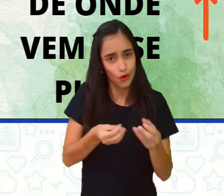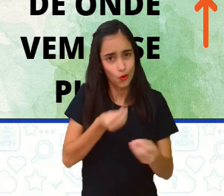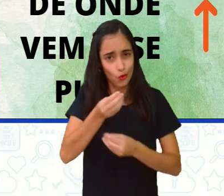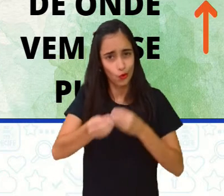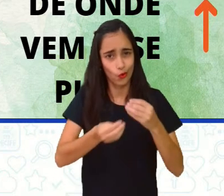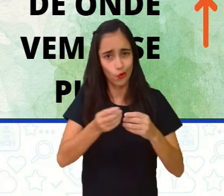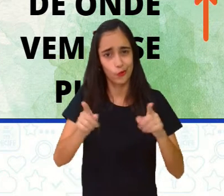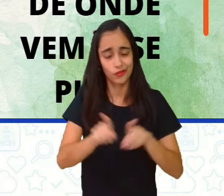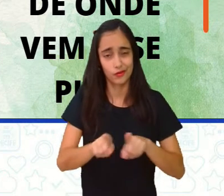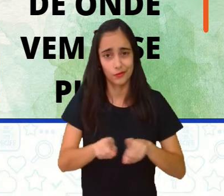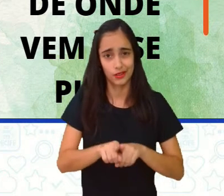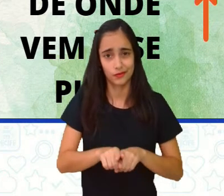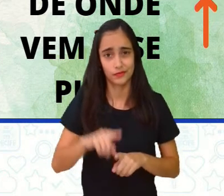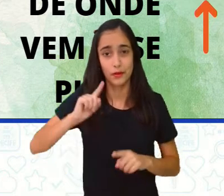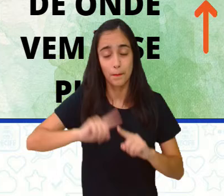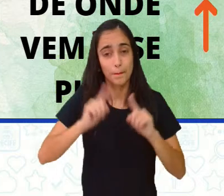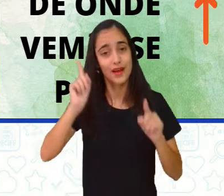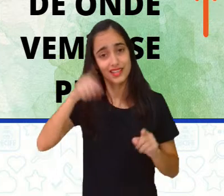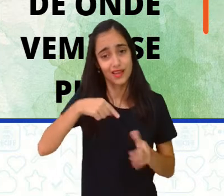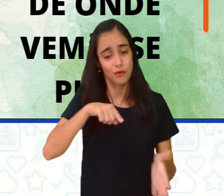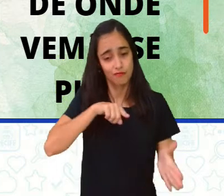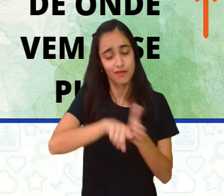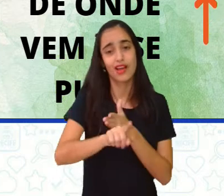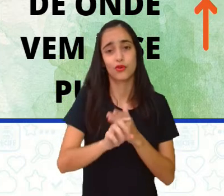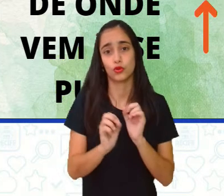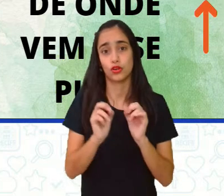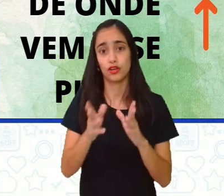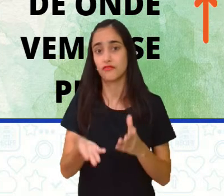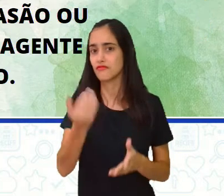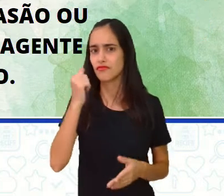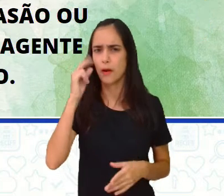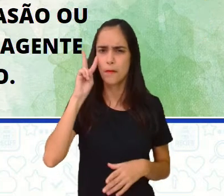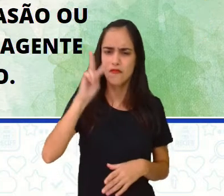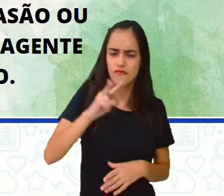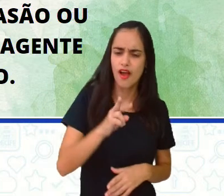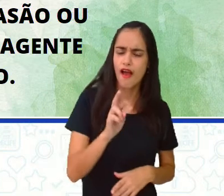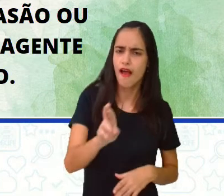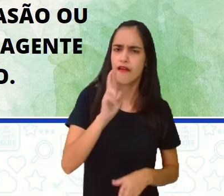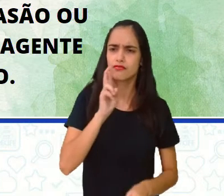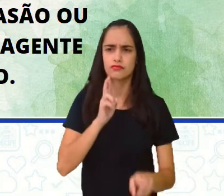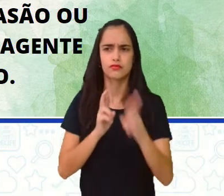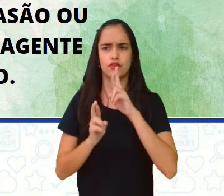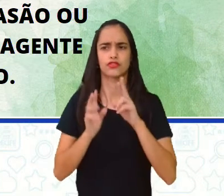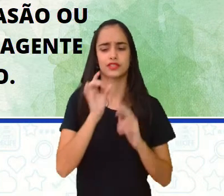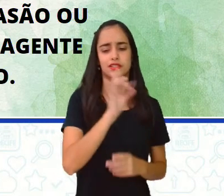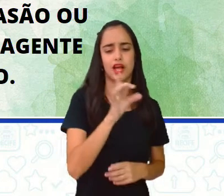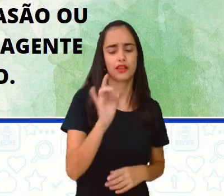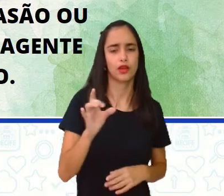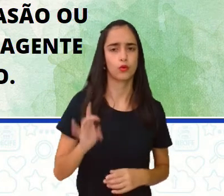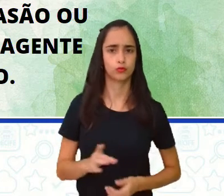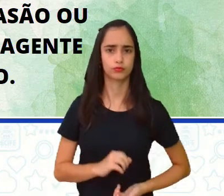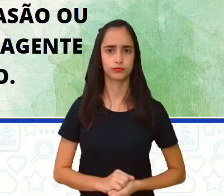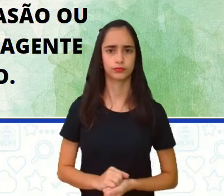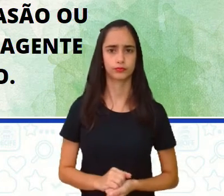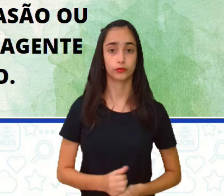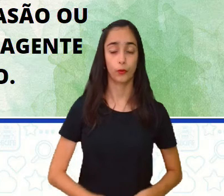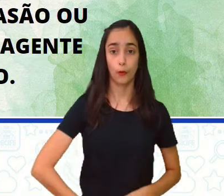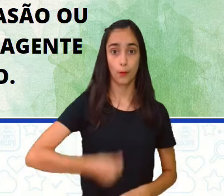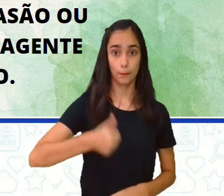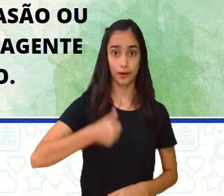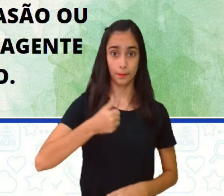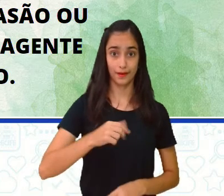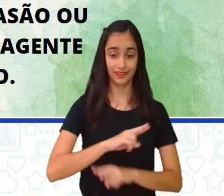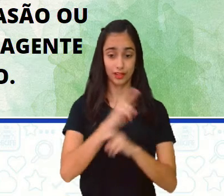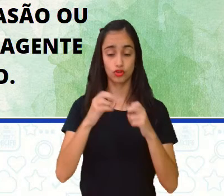é o nosso questionamento. Mas vamos lá, vamos trazer resposta para cada um deles. Primeiro a gente vai à questão da febre.